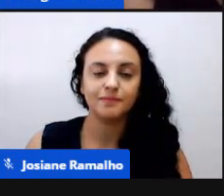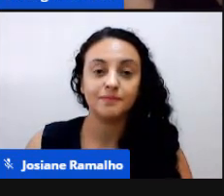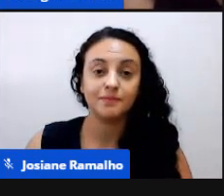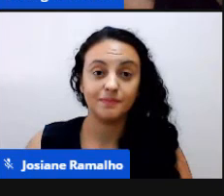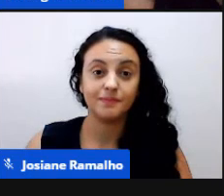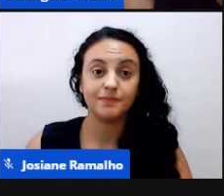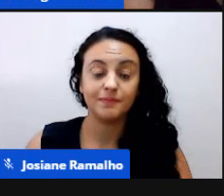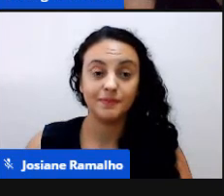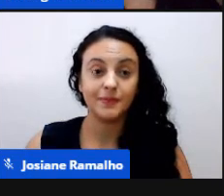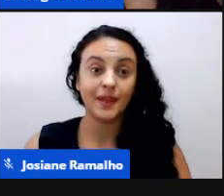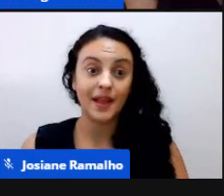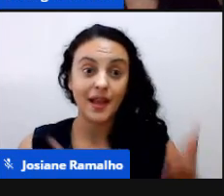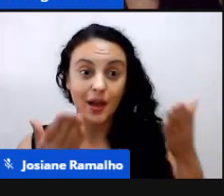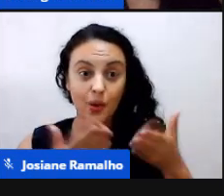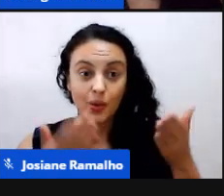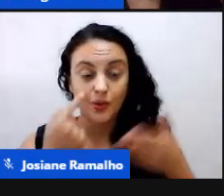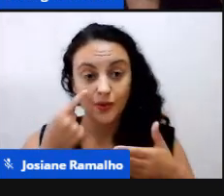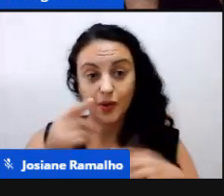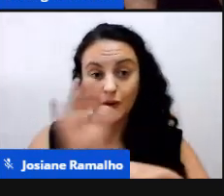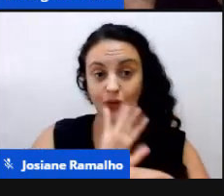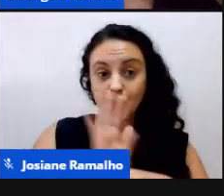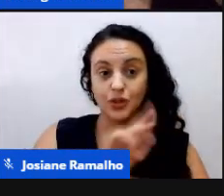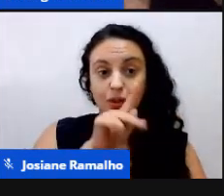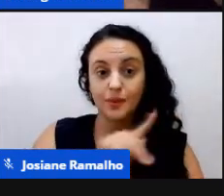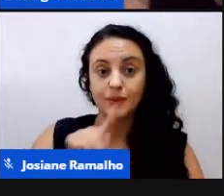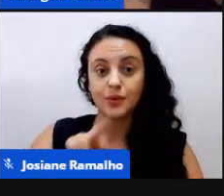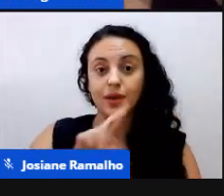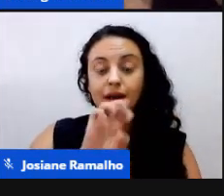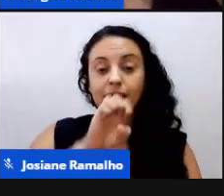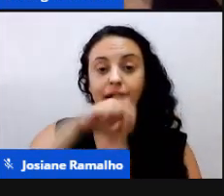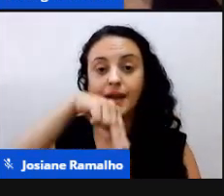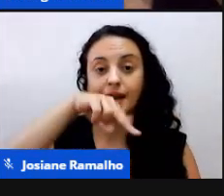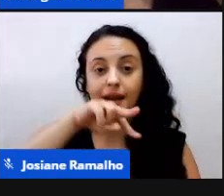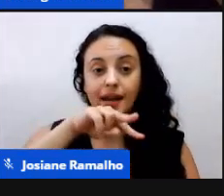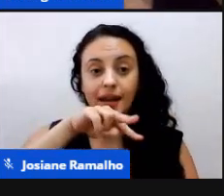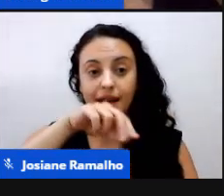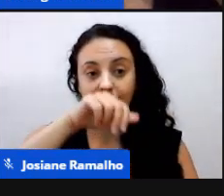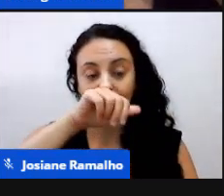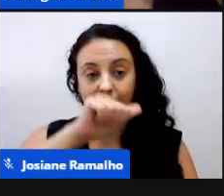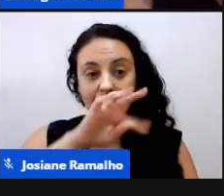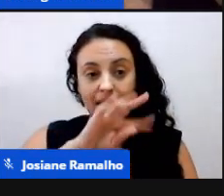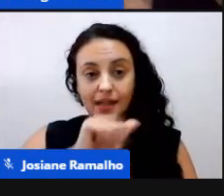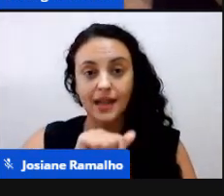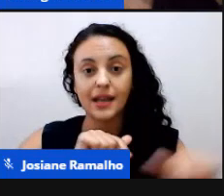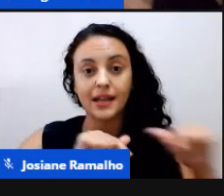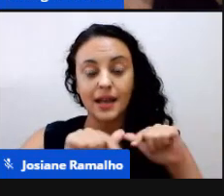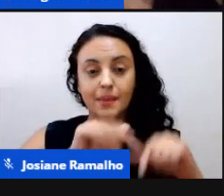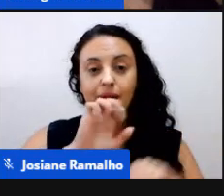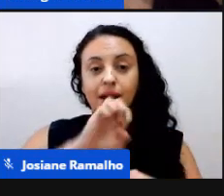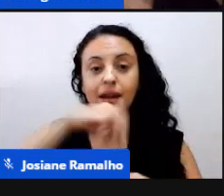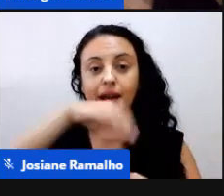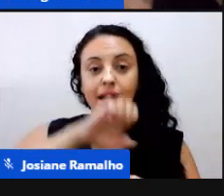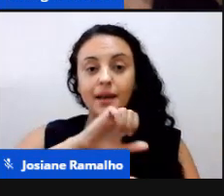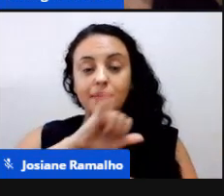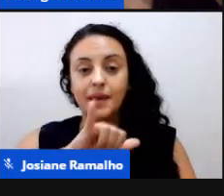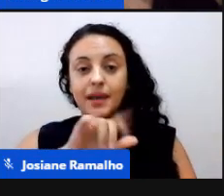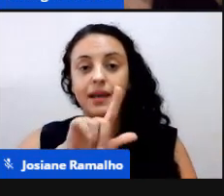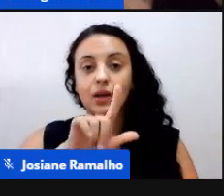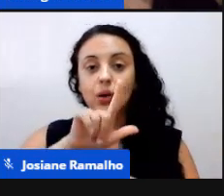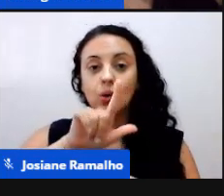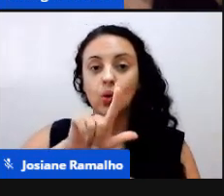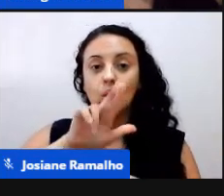Professores, agora nós vamos ver o vídeo da professora Renata Louveira. Ela atua na EMEI Lúcia Ângela de Castro, que é bem na